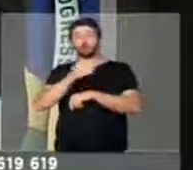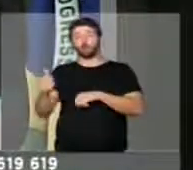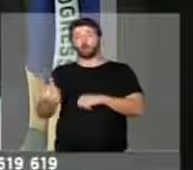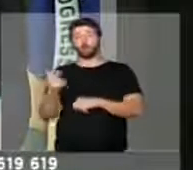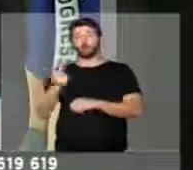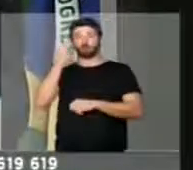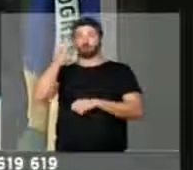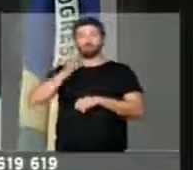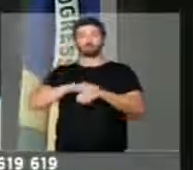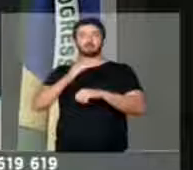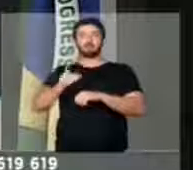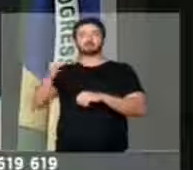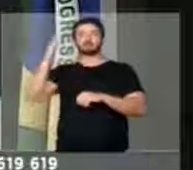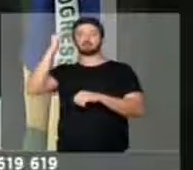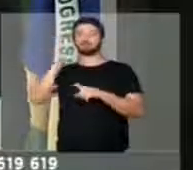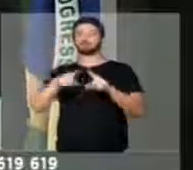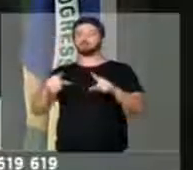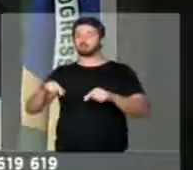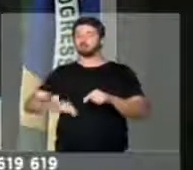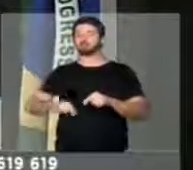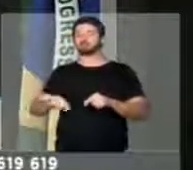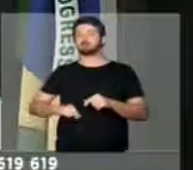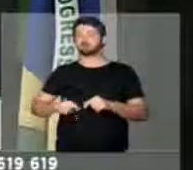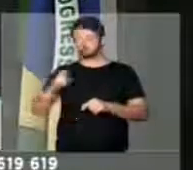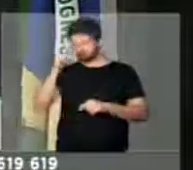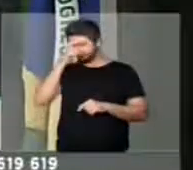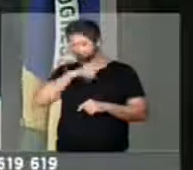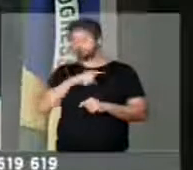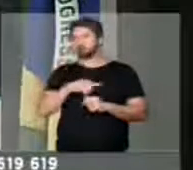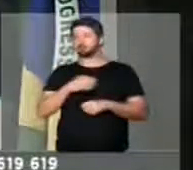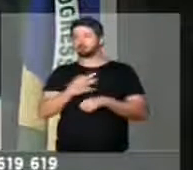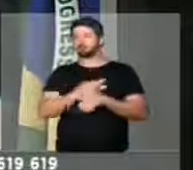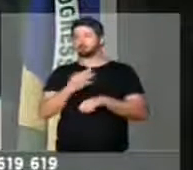sempre, mas é muito duro, senhor presidente, ter que